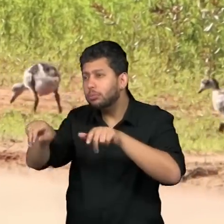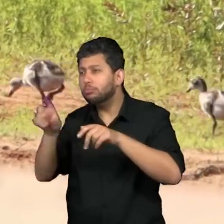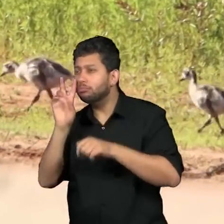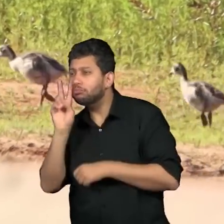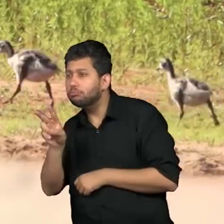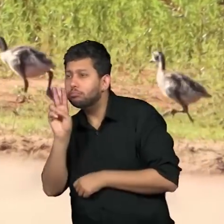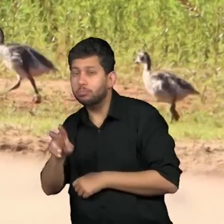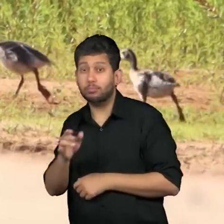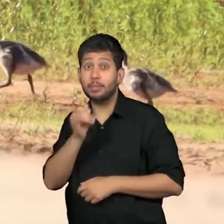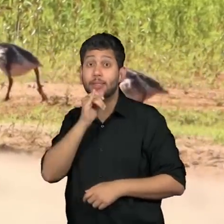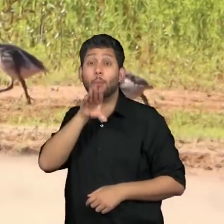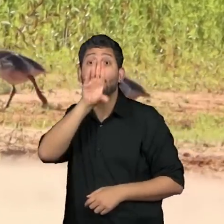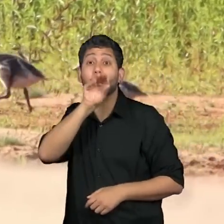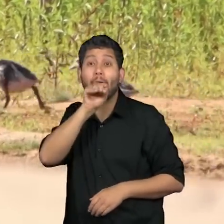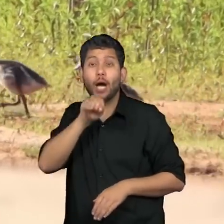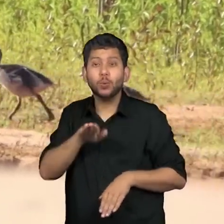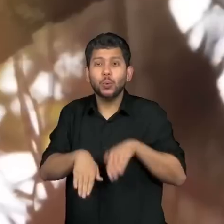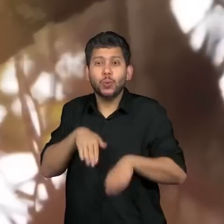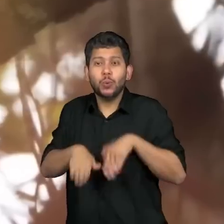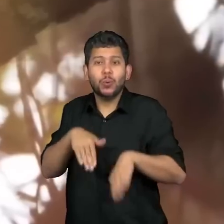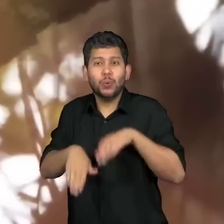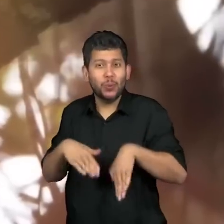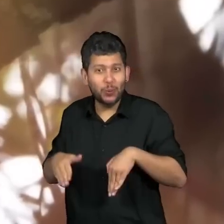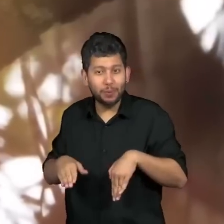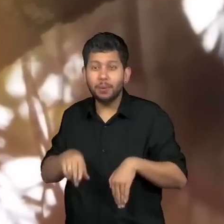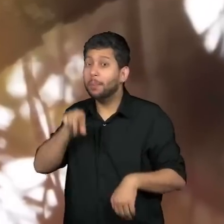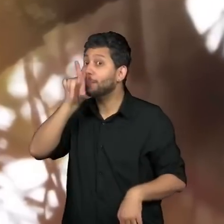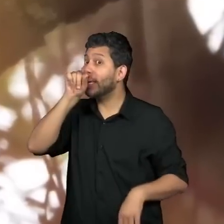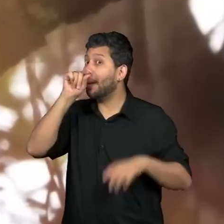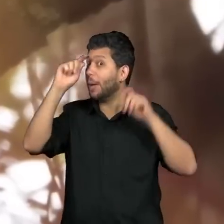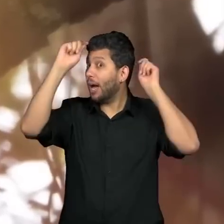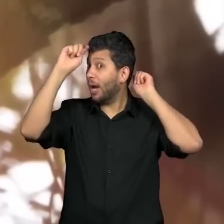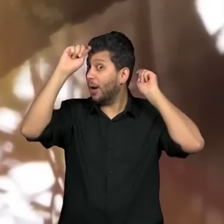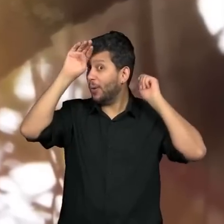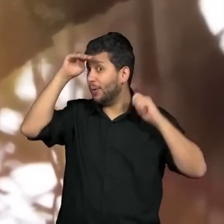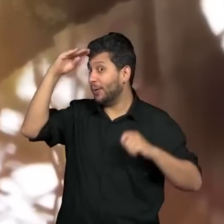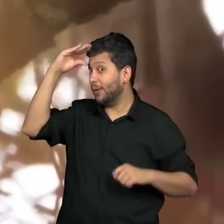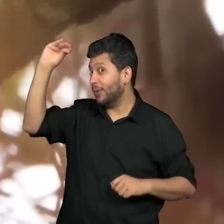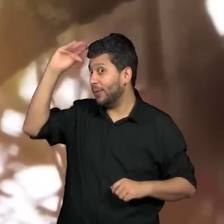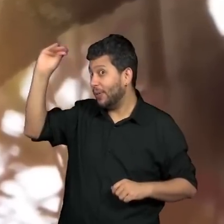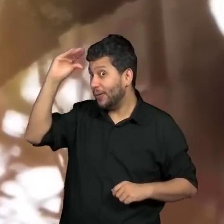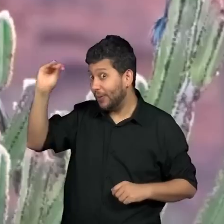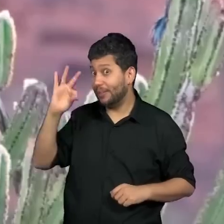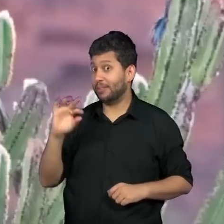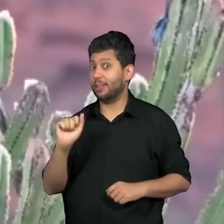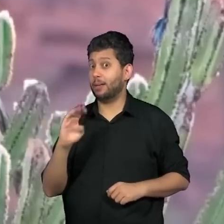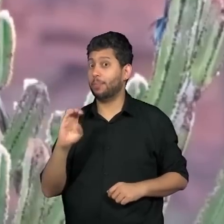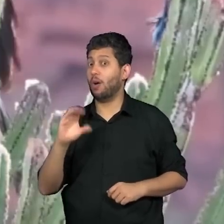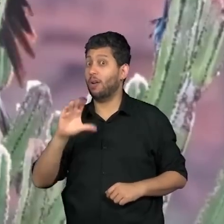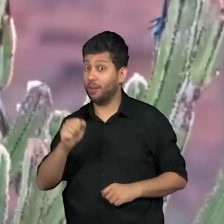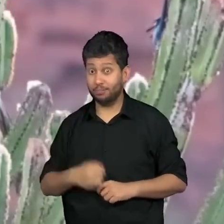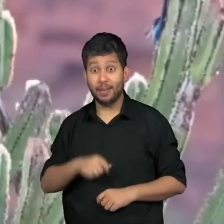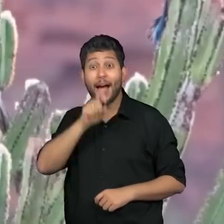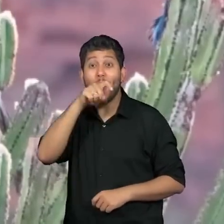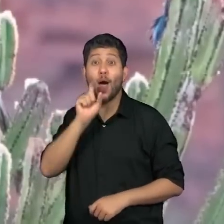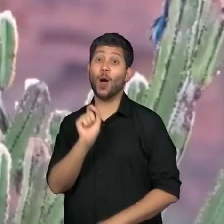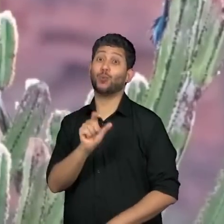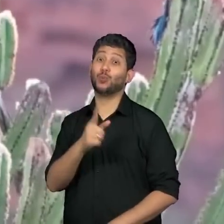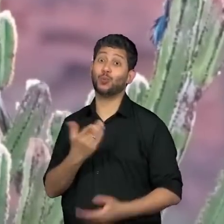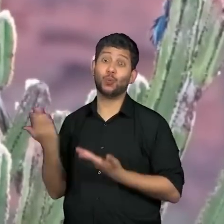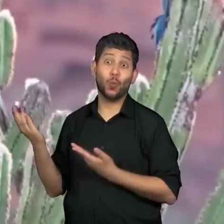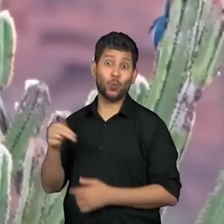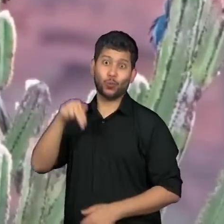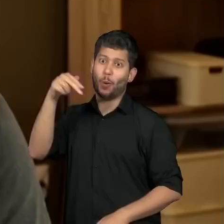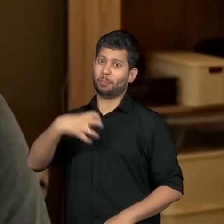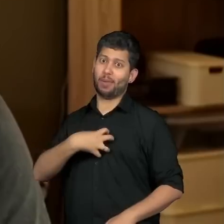No caso, o pato corredor no Tocantins e o pica-pau da taboca também no Tocantins. Também destacamos a arara azul de lir no norte